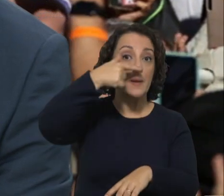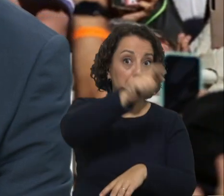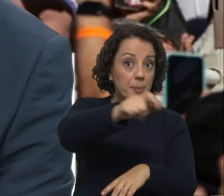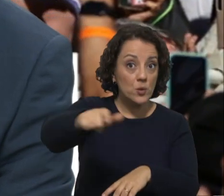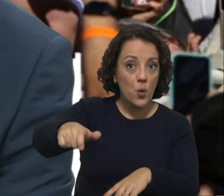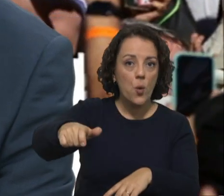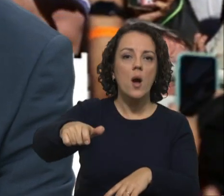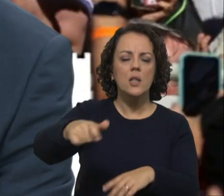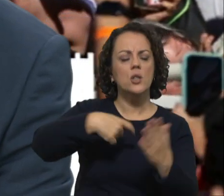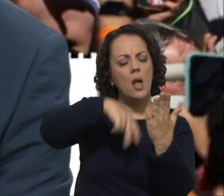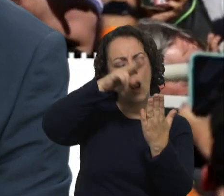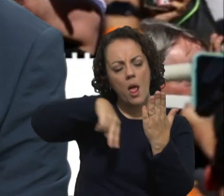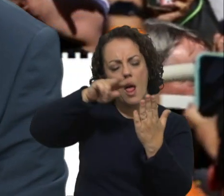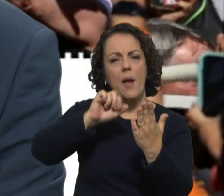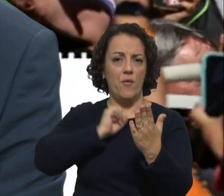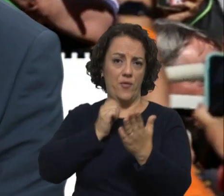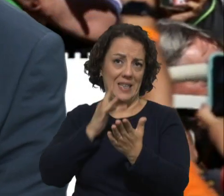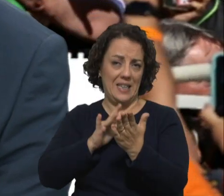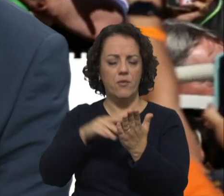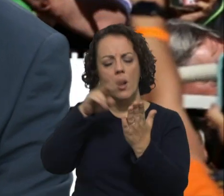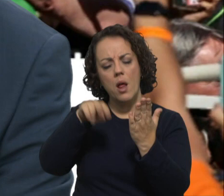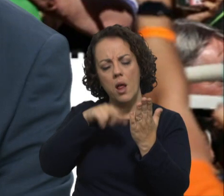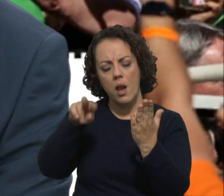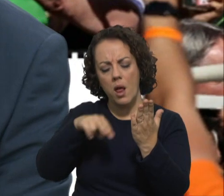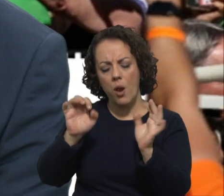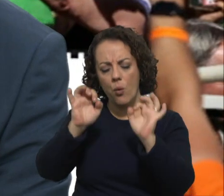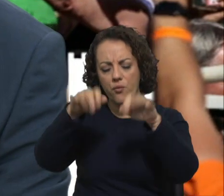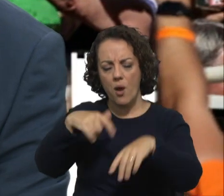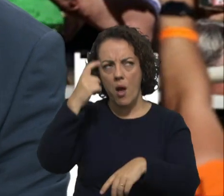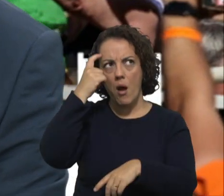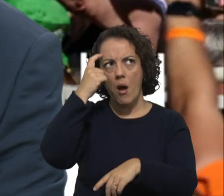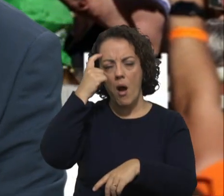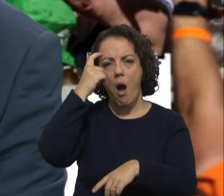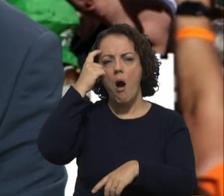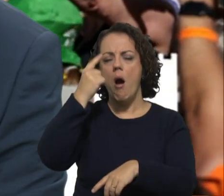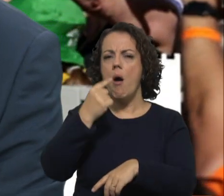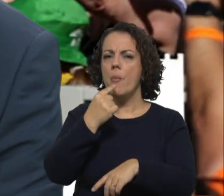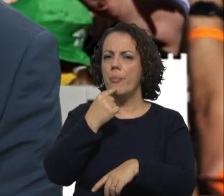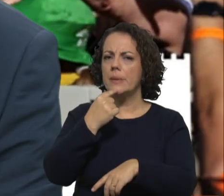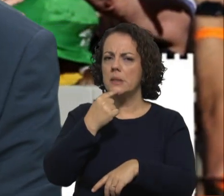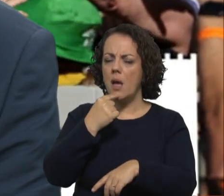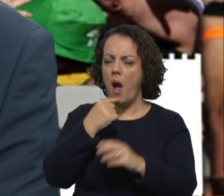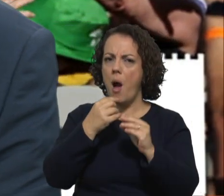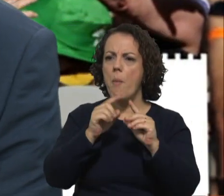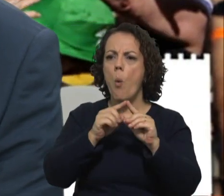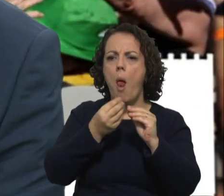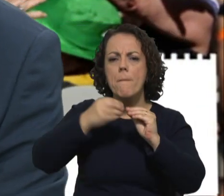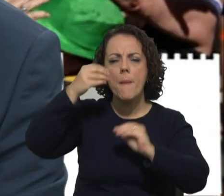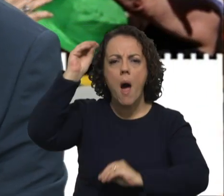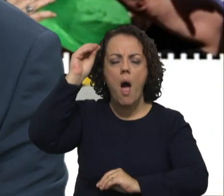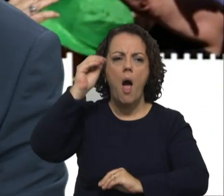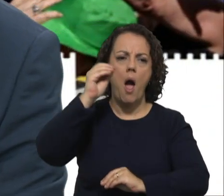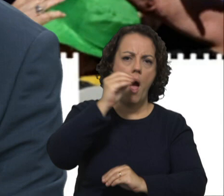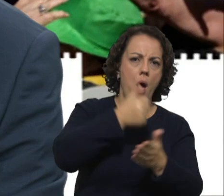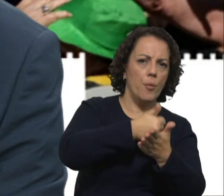no final do livro, tenham, de alguma forma, uma compreensão mais complexa da própria relação entre a Bíblia e a história e